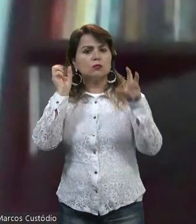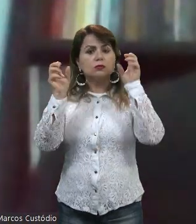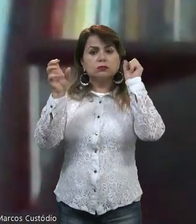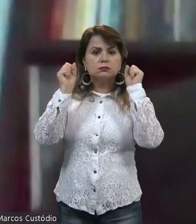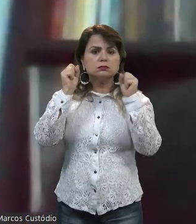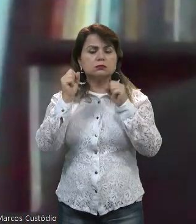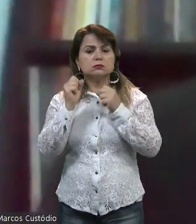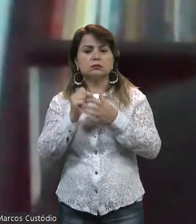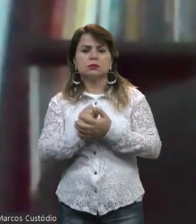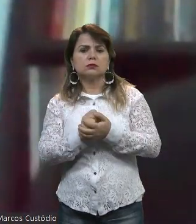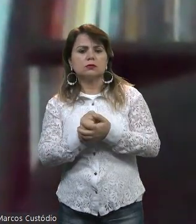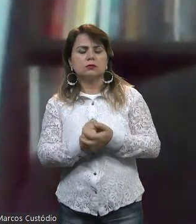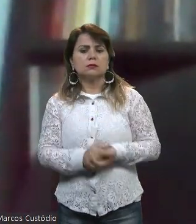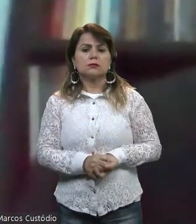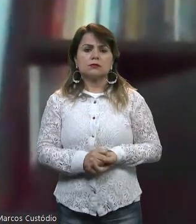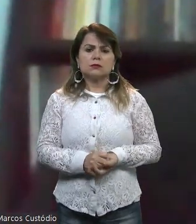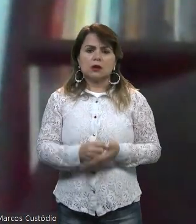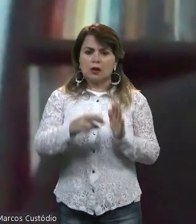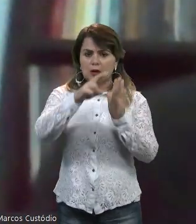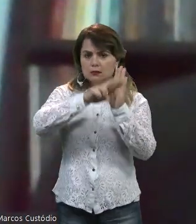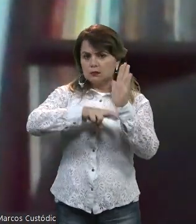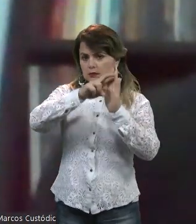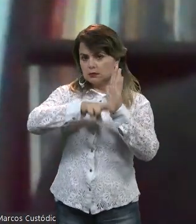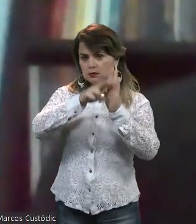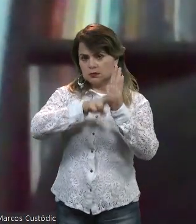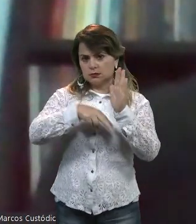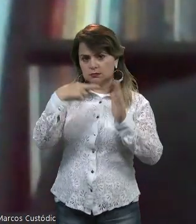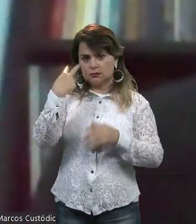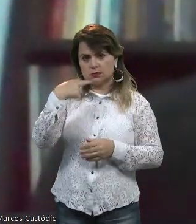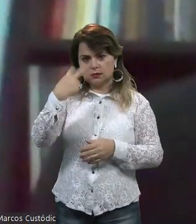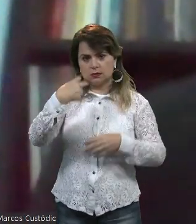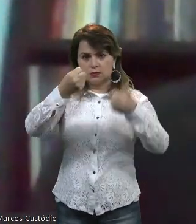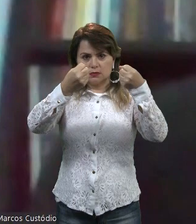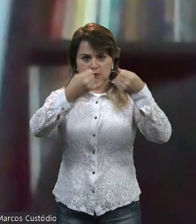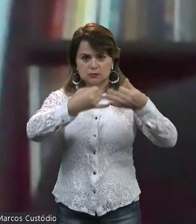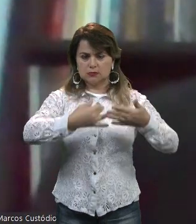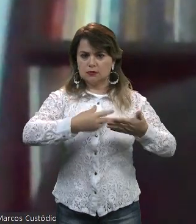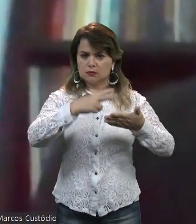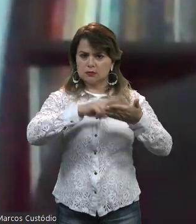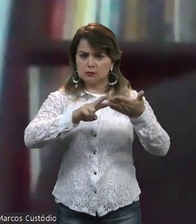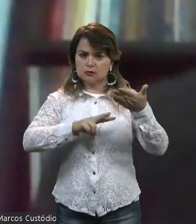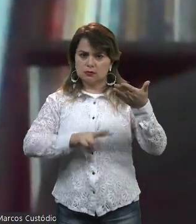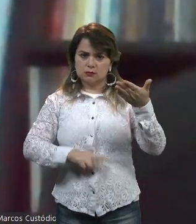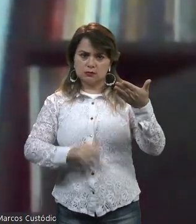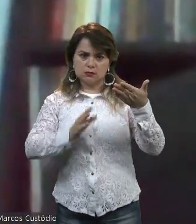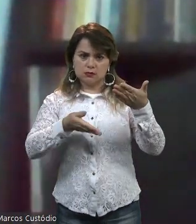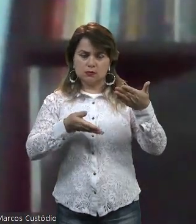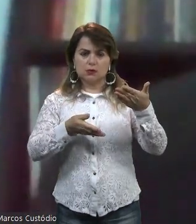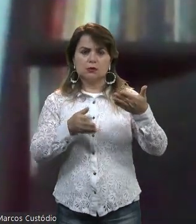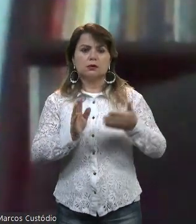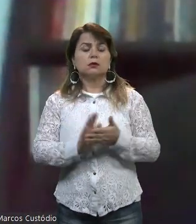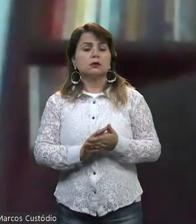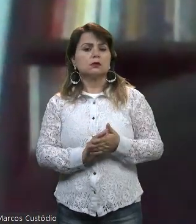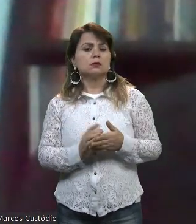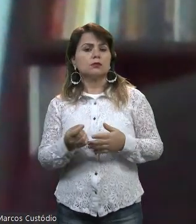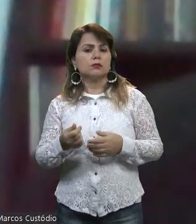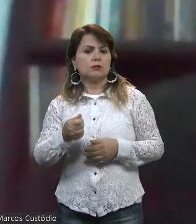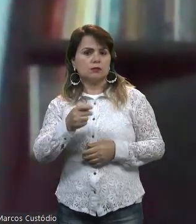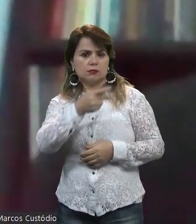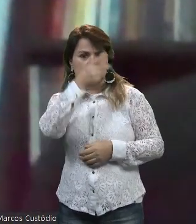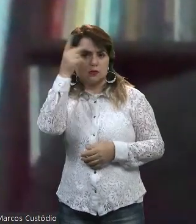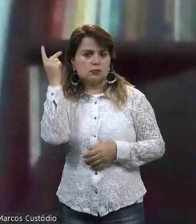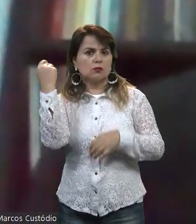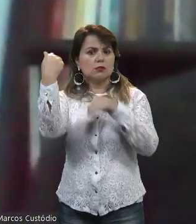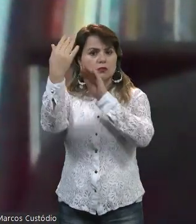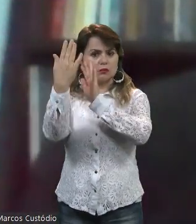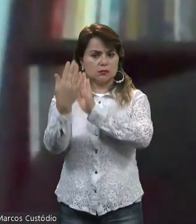atentamente a redação da professora vereadora Daniela, e primeiro pela pessoa em si que está sendo homenageada,